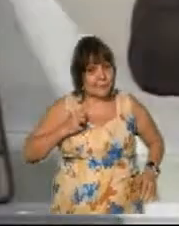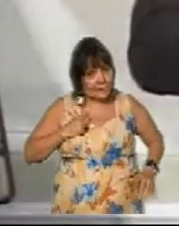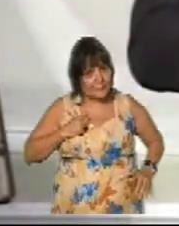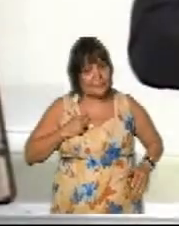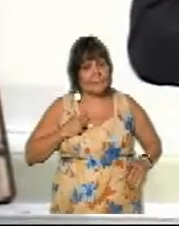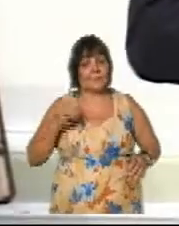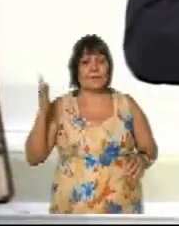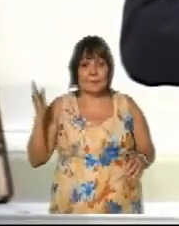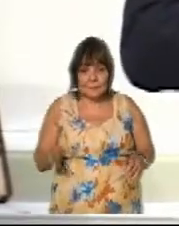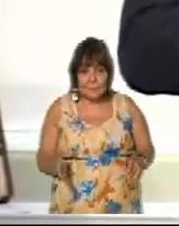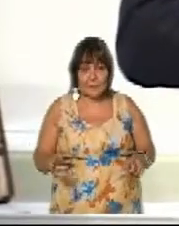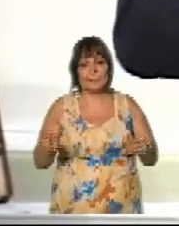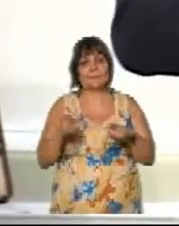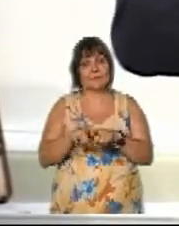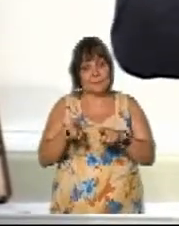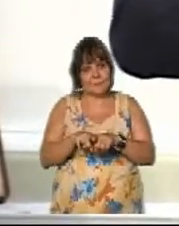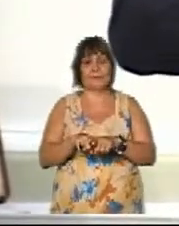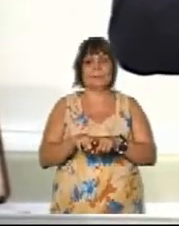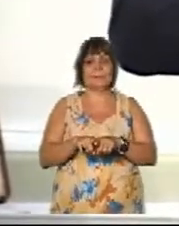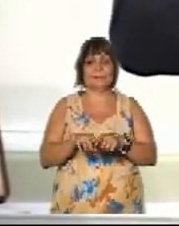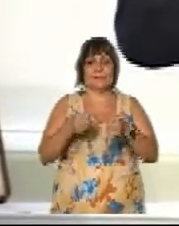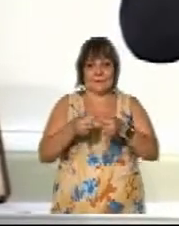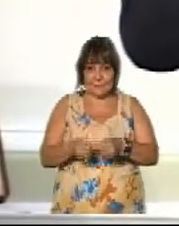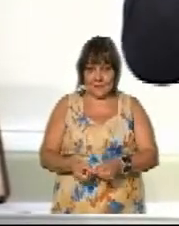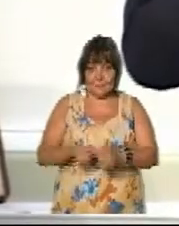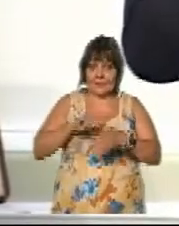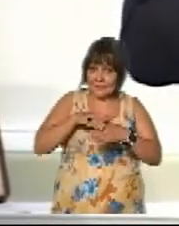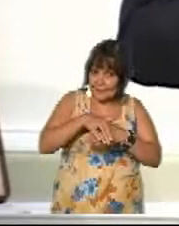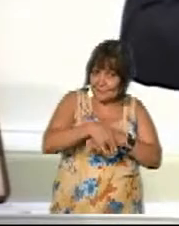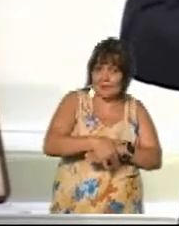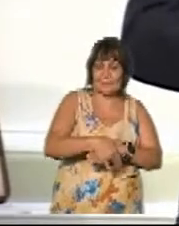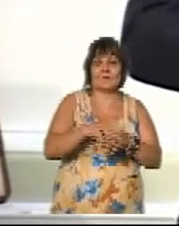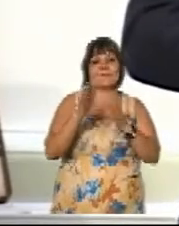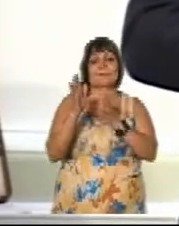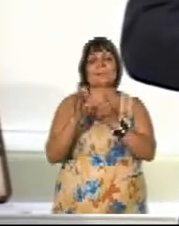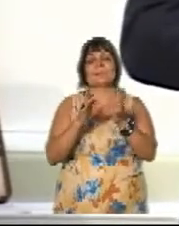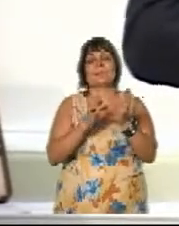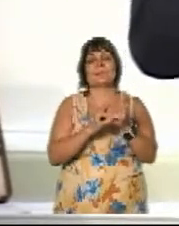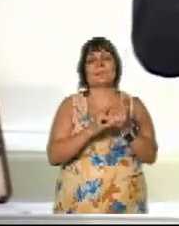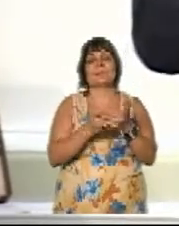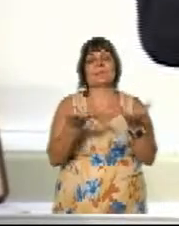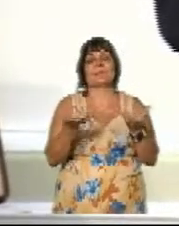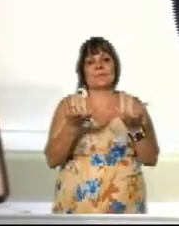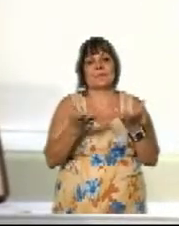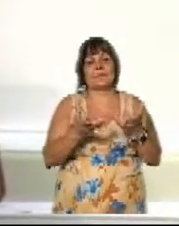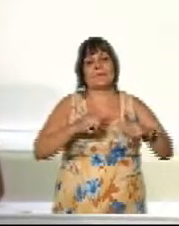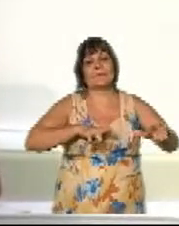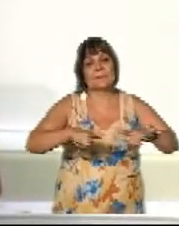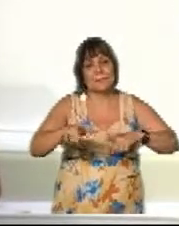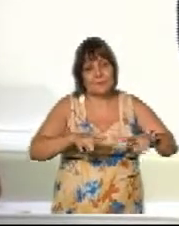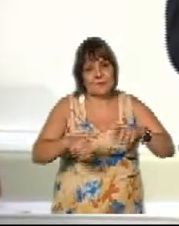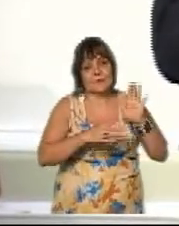exatamente dentro do seu perfil ministerial, para